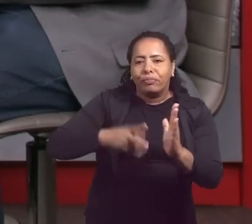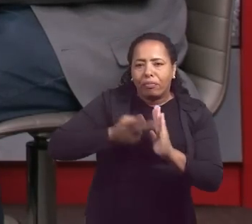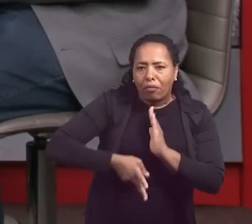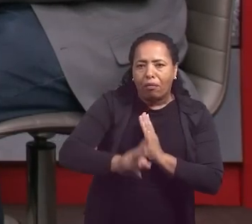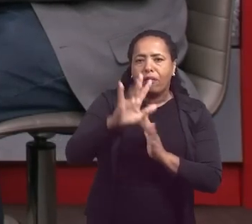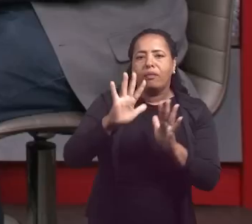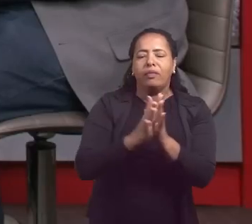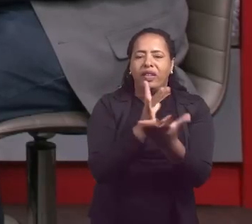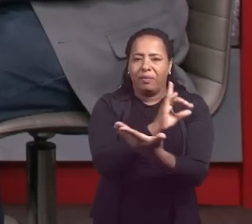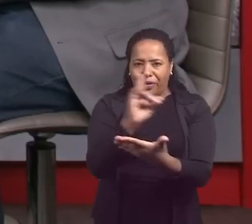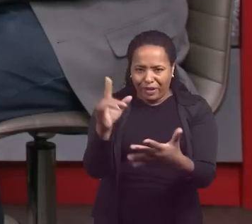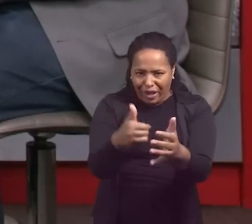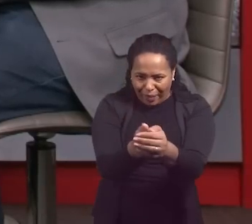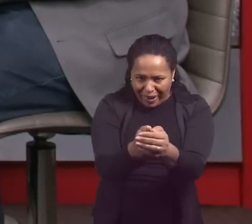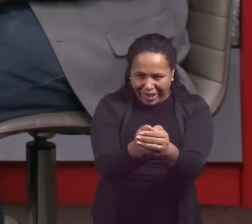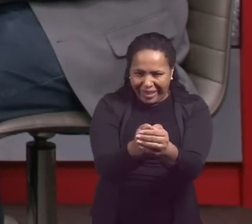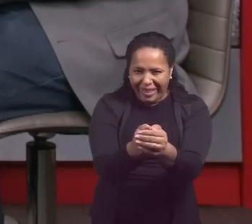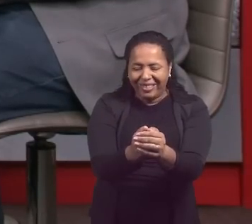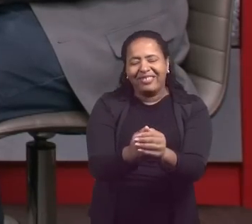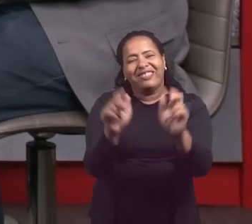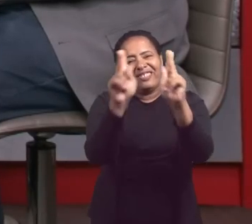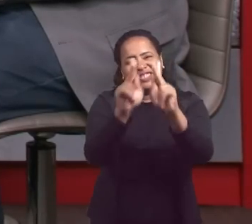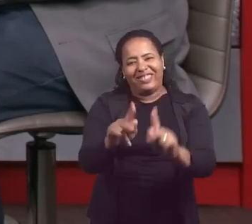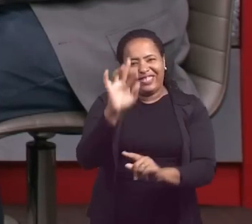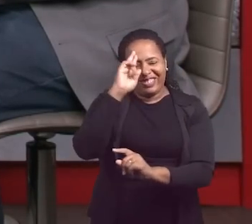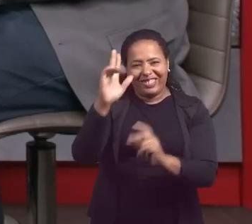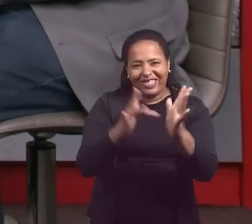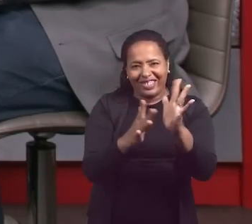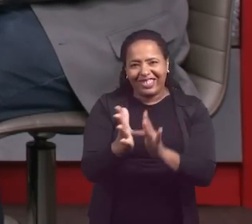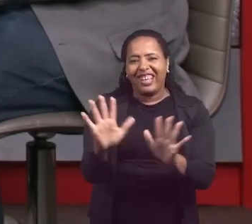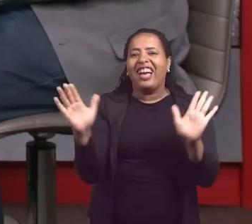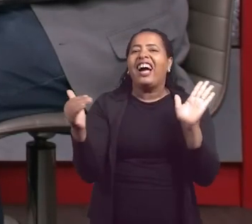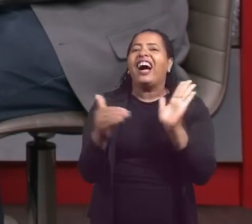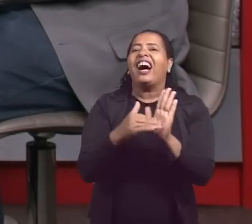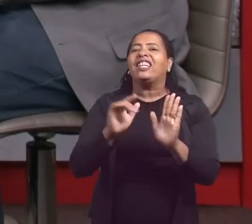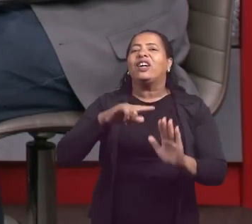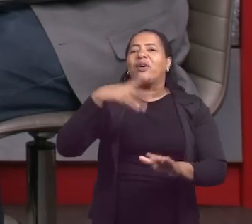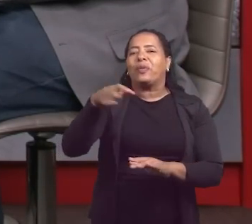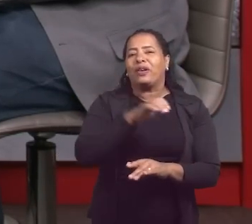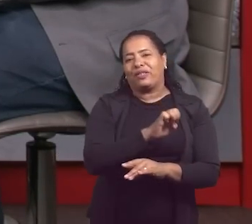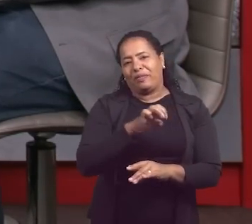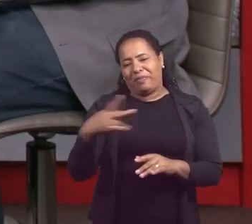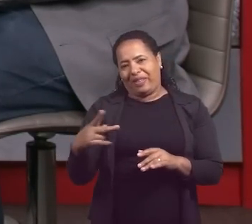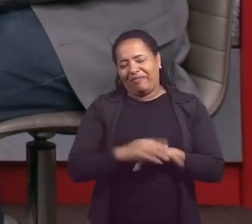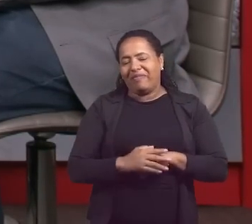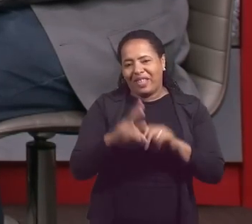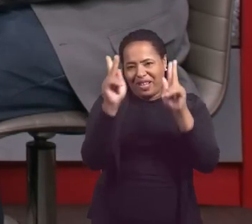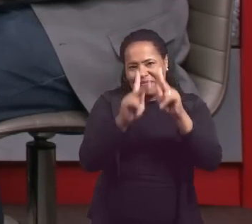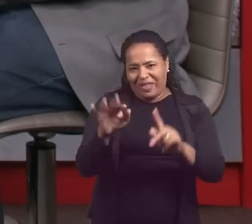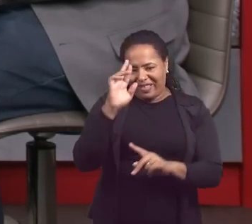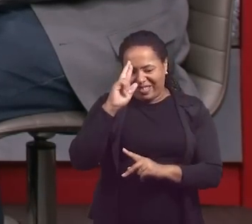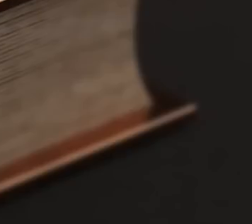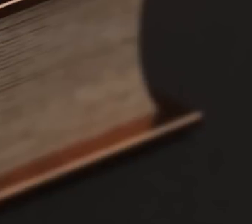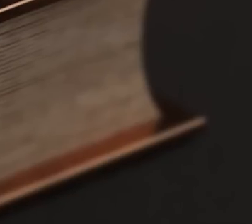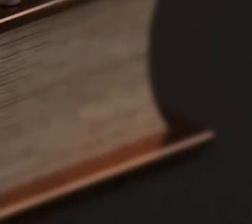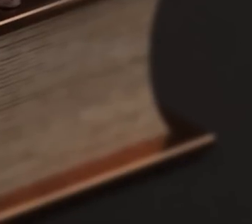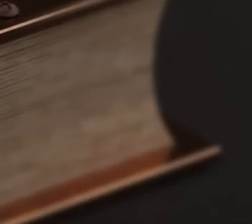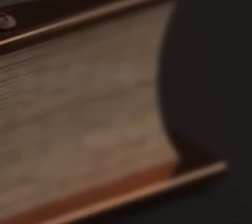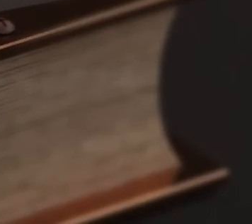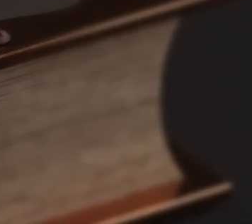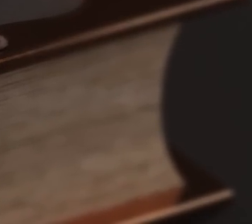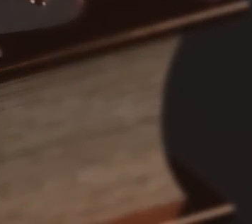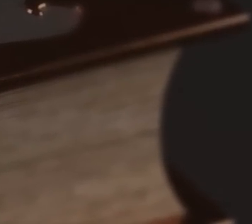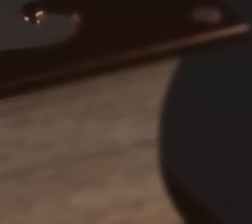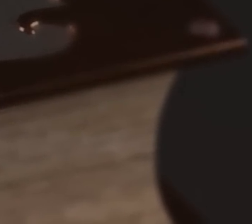palavra de Deus. Amém, irmãos? A paz do Senhor Jesus, até o próximo episódio. Paz do Senhor, pastor. A paz do Senhor.